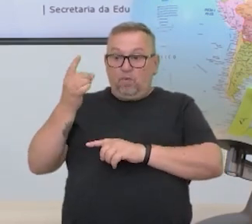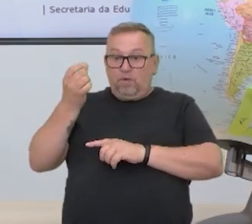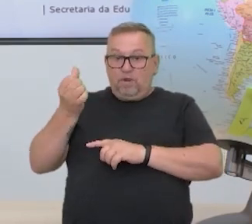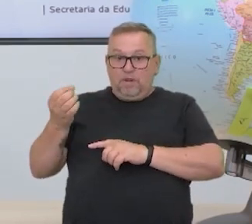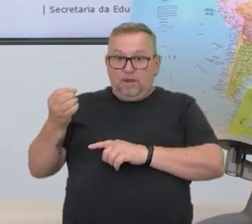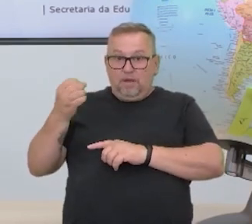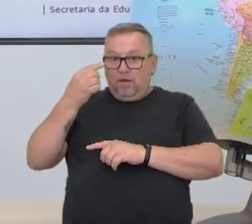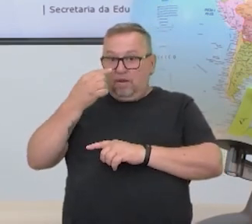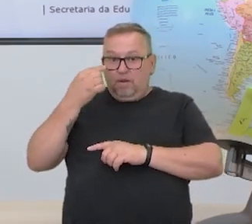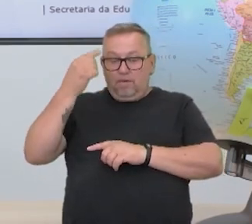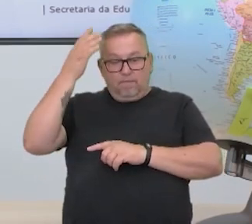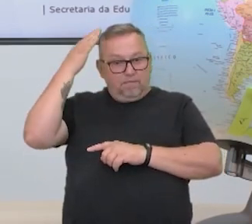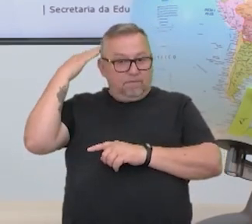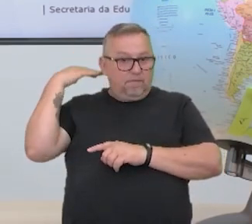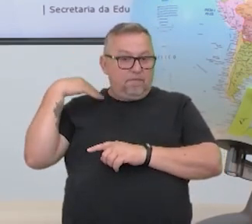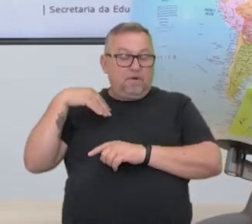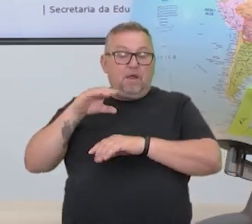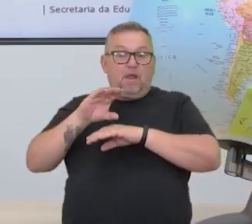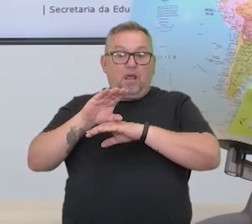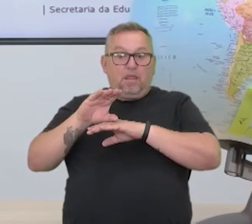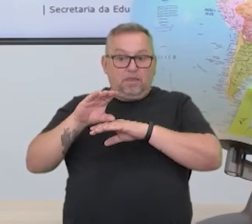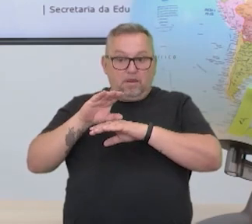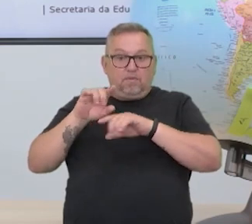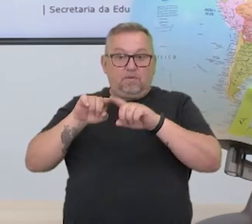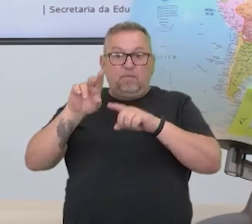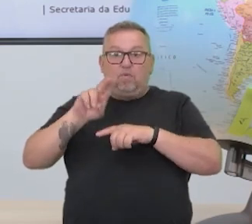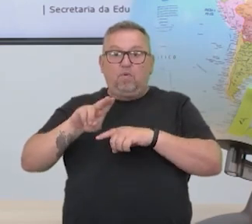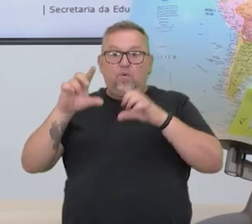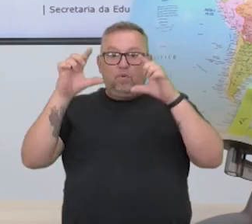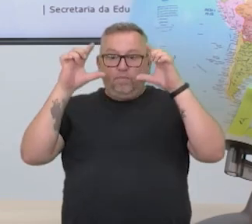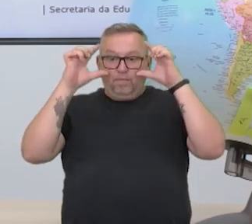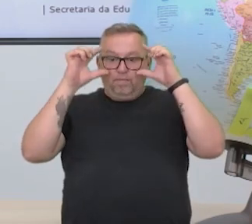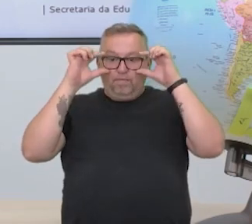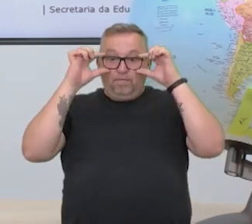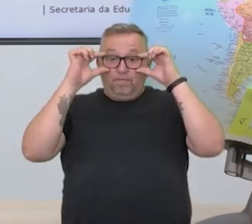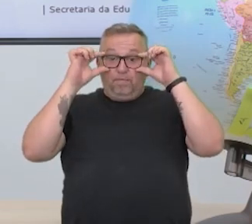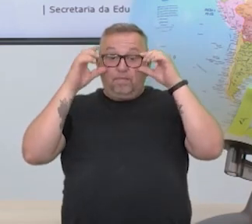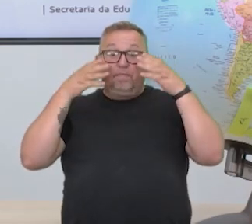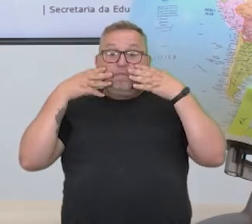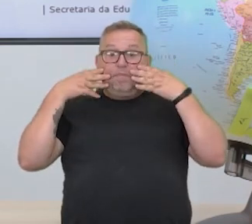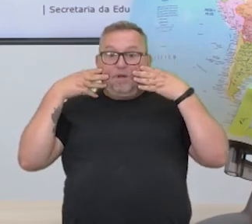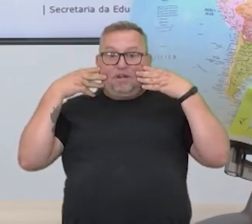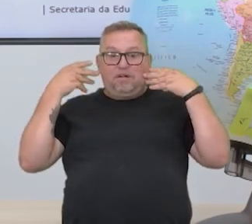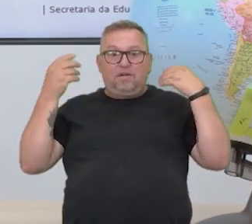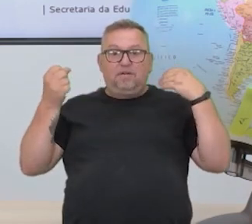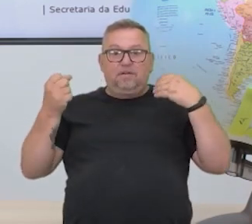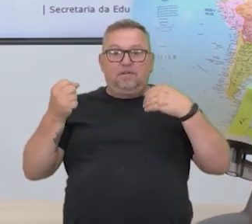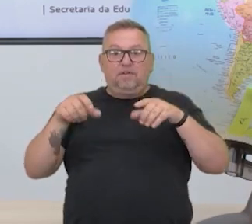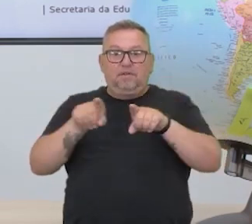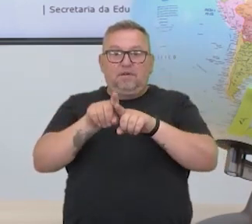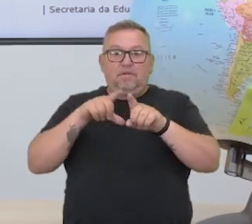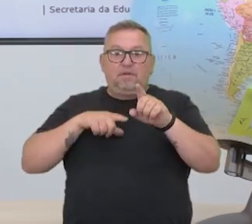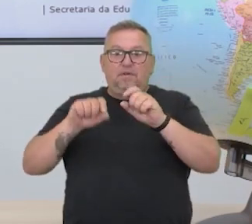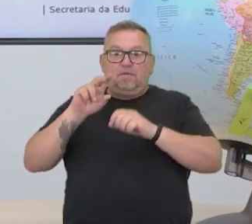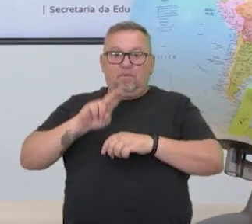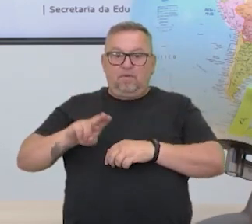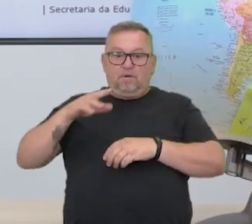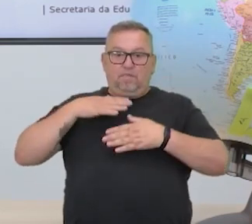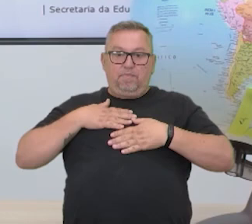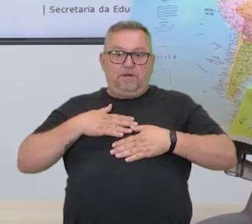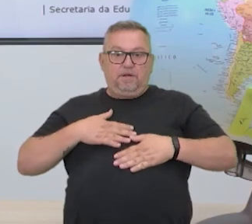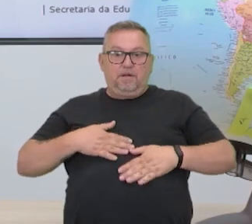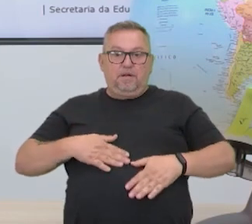olhos e cabelos castanhos escuros, uso óculos, tenho a pele parda e estou vestindo